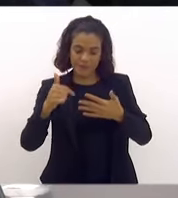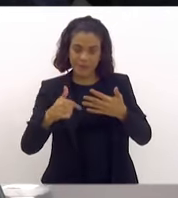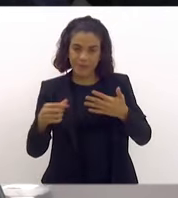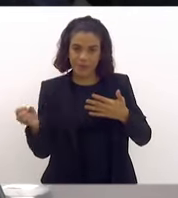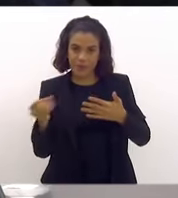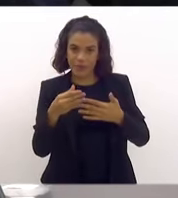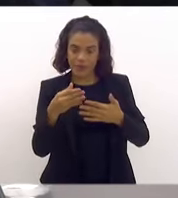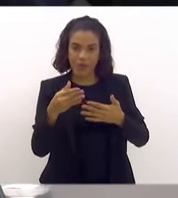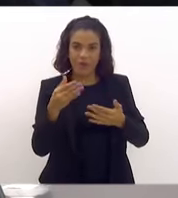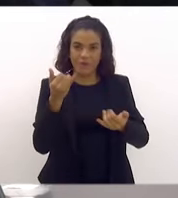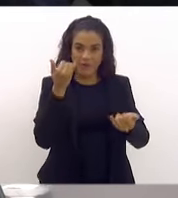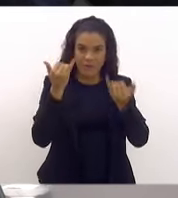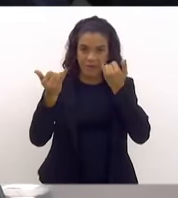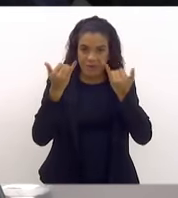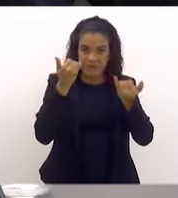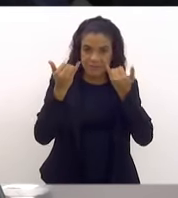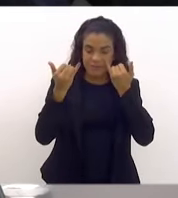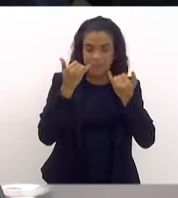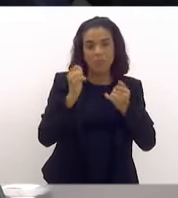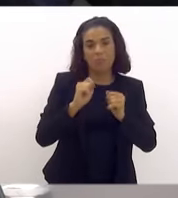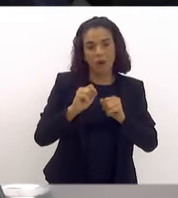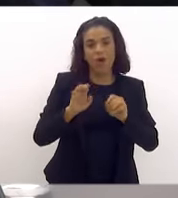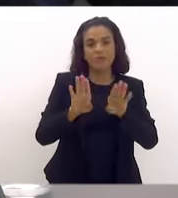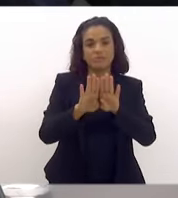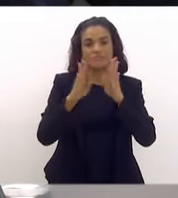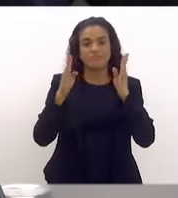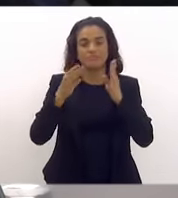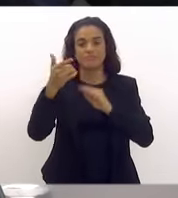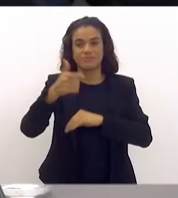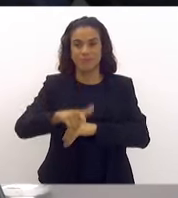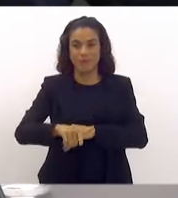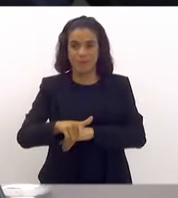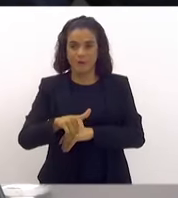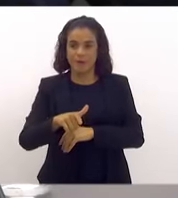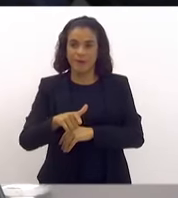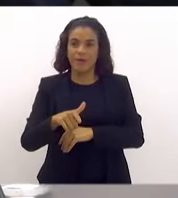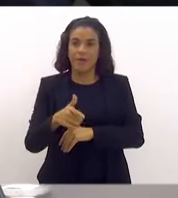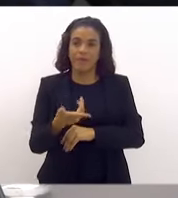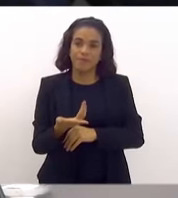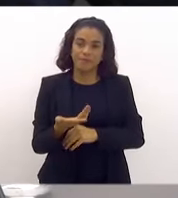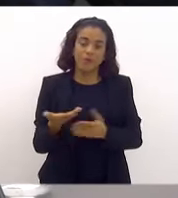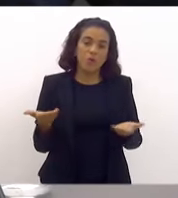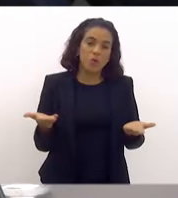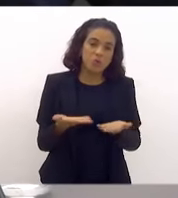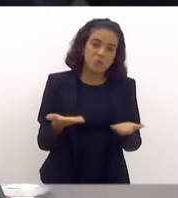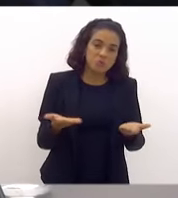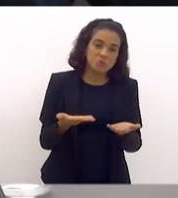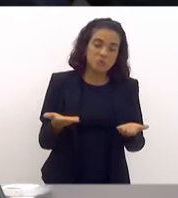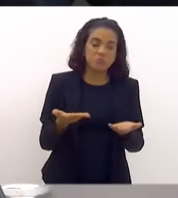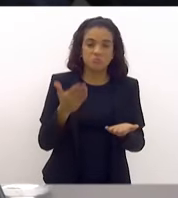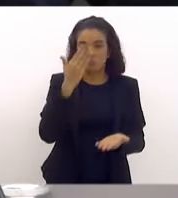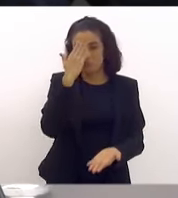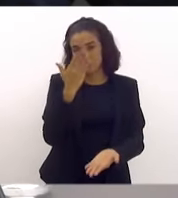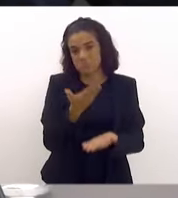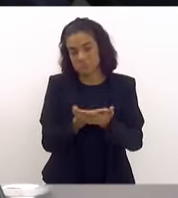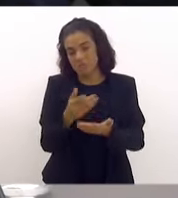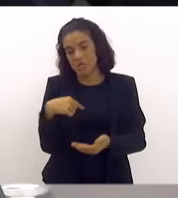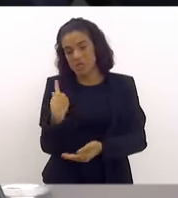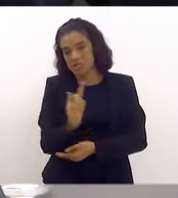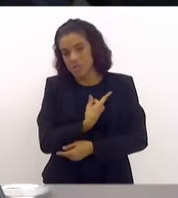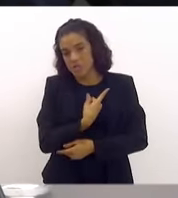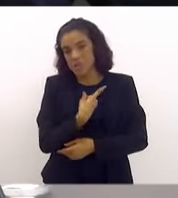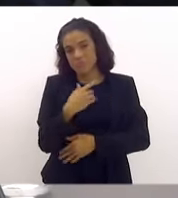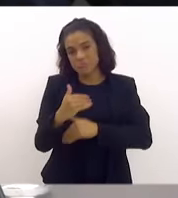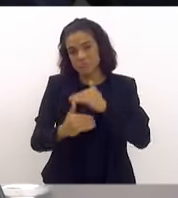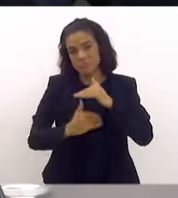surgir ela pode ser reaberta até o prazo prescricional findar Então hoje eu acredito que a gente caminho